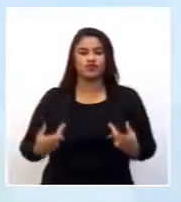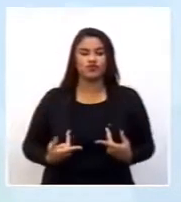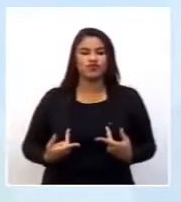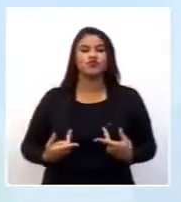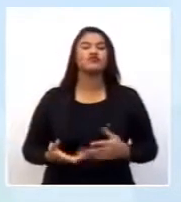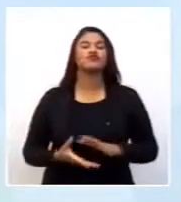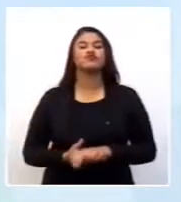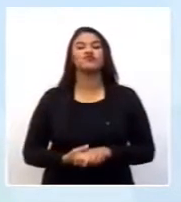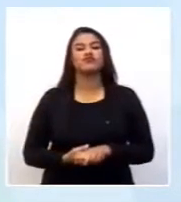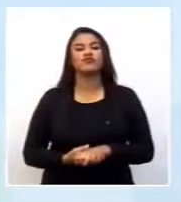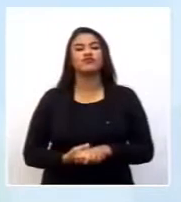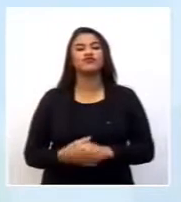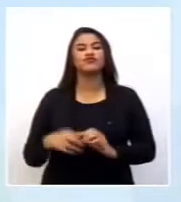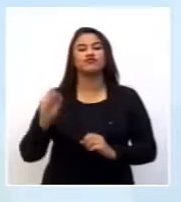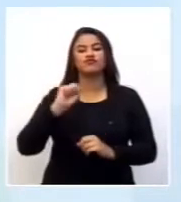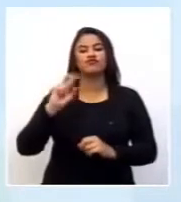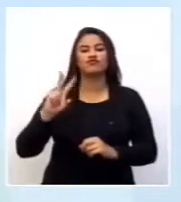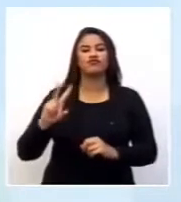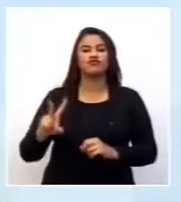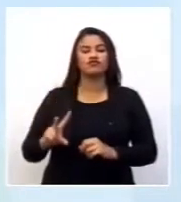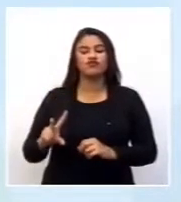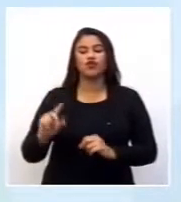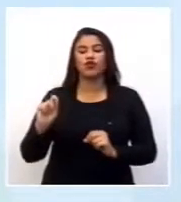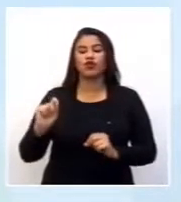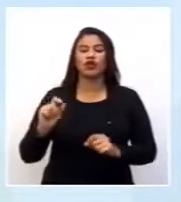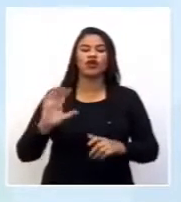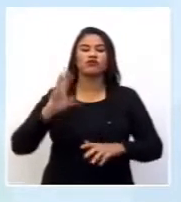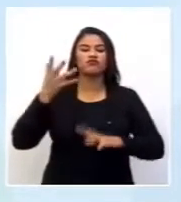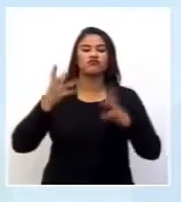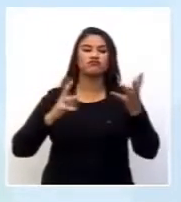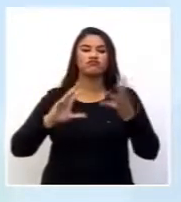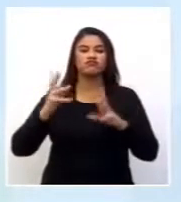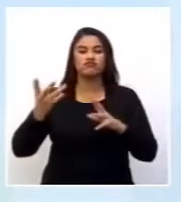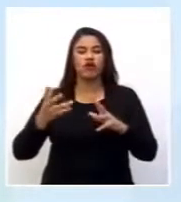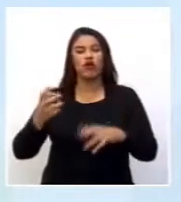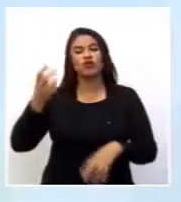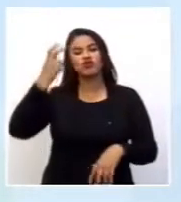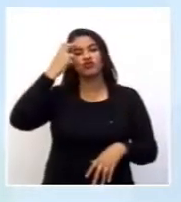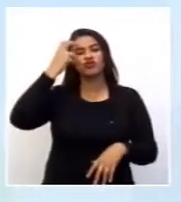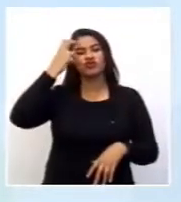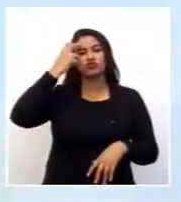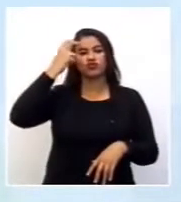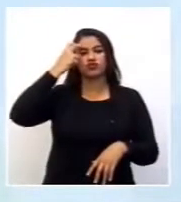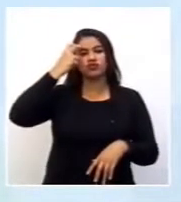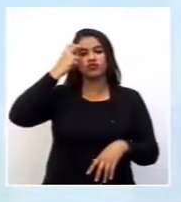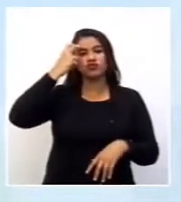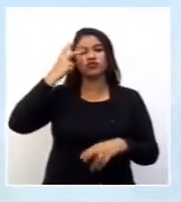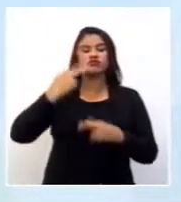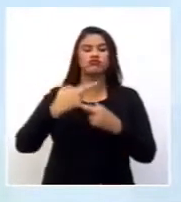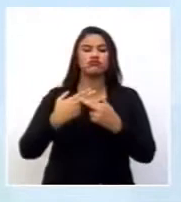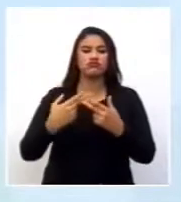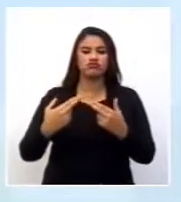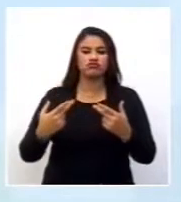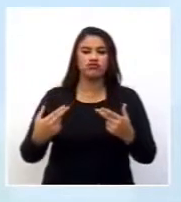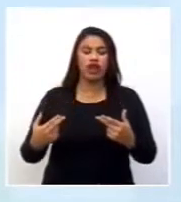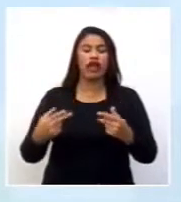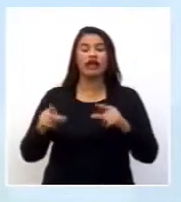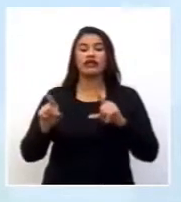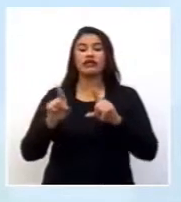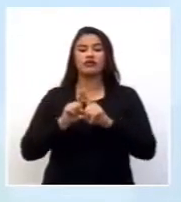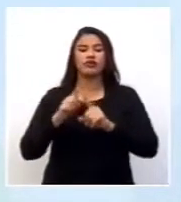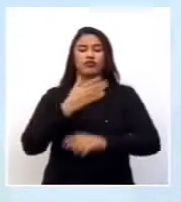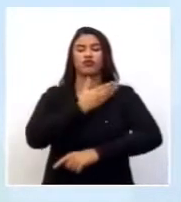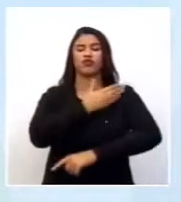A valorização da diversidade, dos seus saberes, identidade, tá? Culturas e potencialidades sem preconceito de qualquer